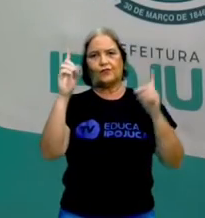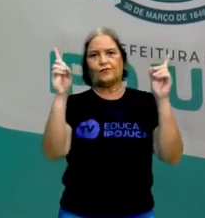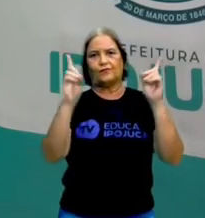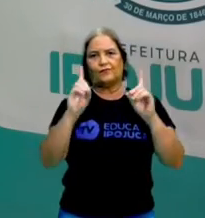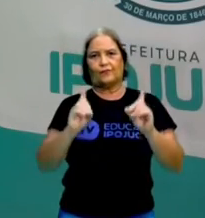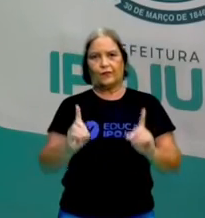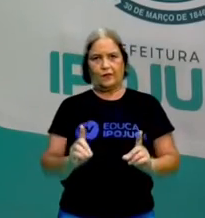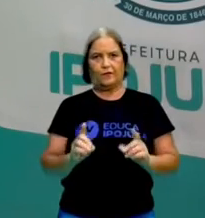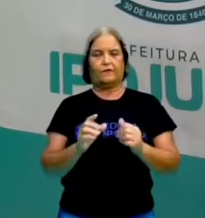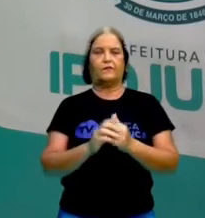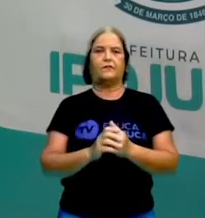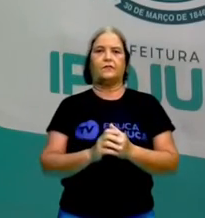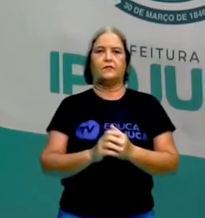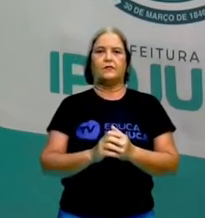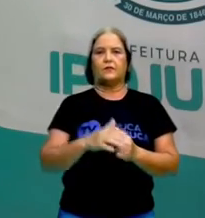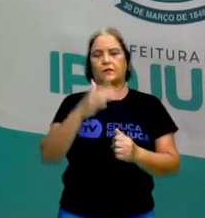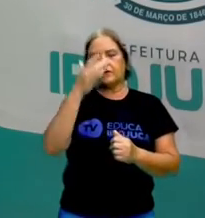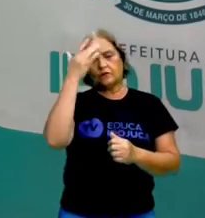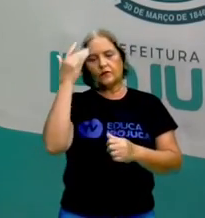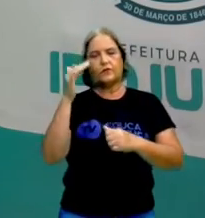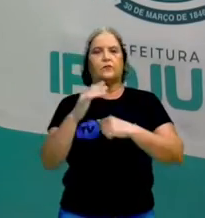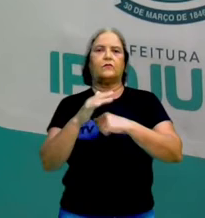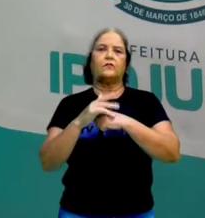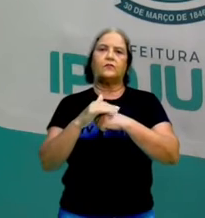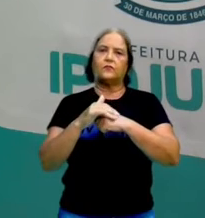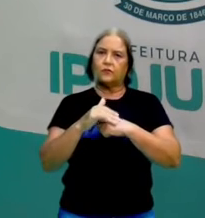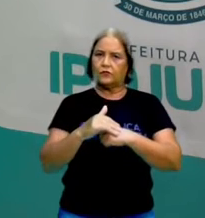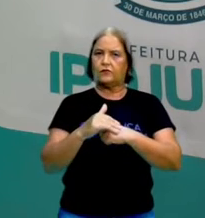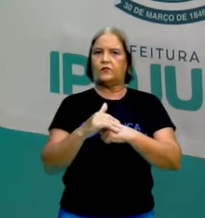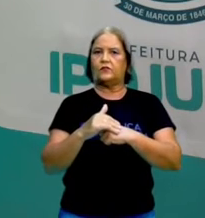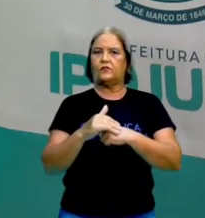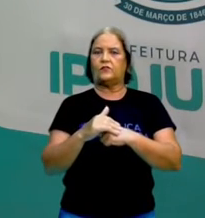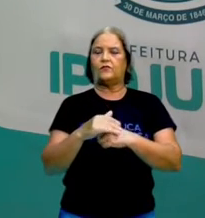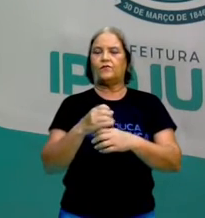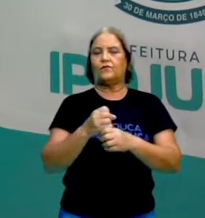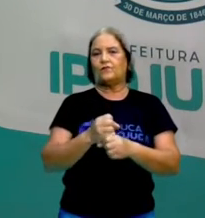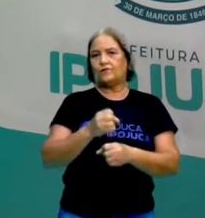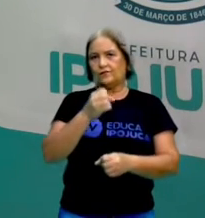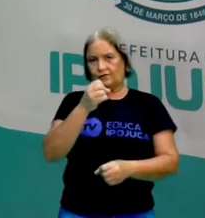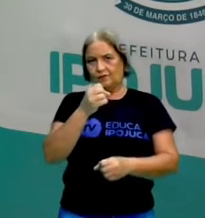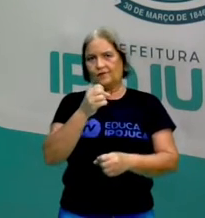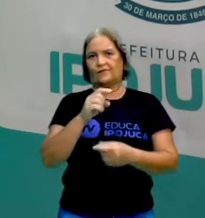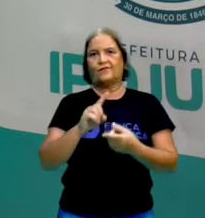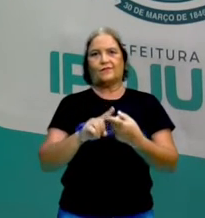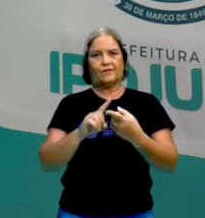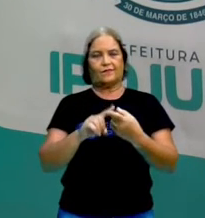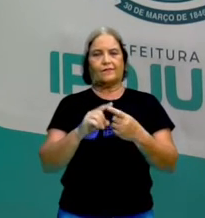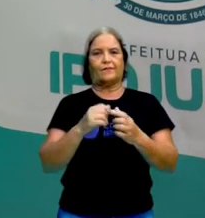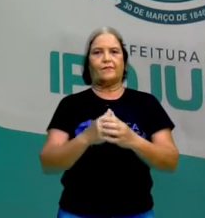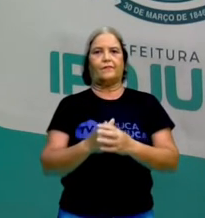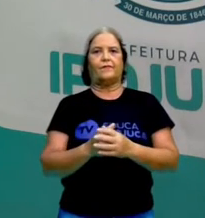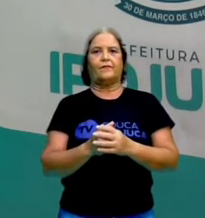deficiências, as pessoas doentes e as pessoas idosas.